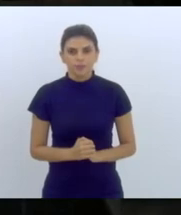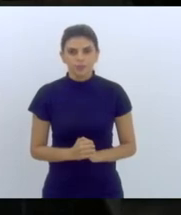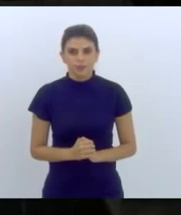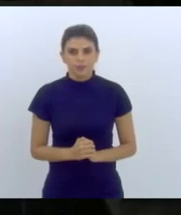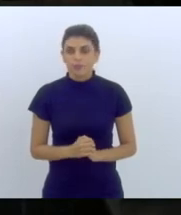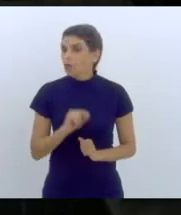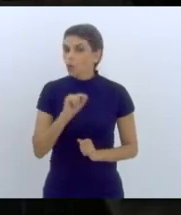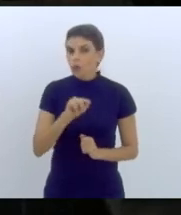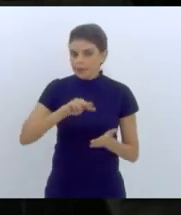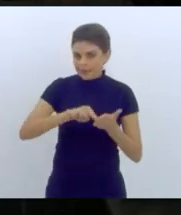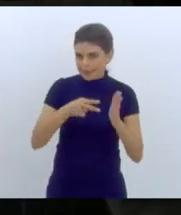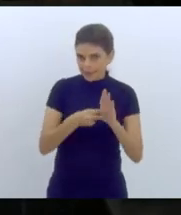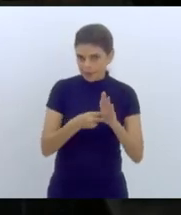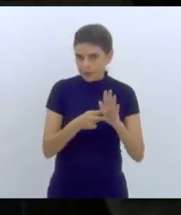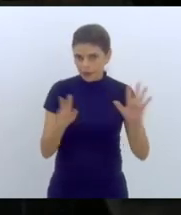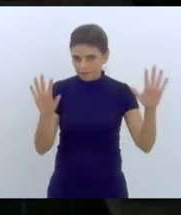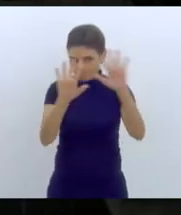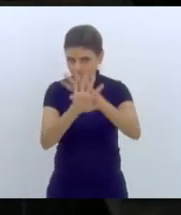Isto é,